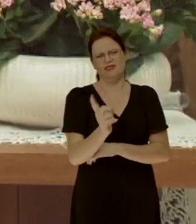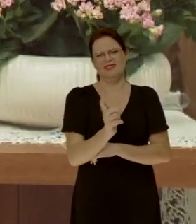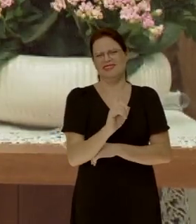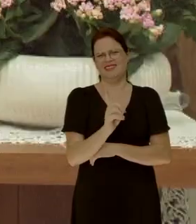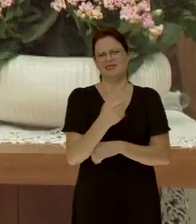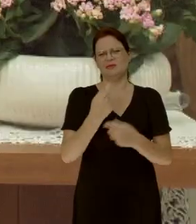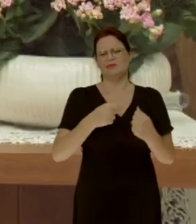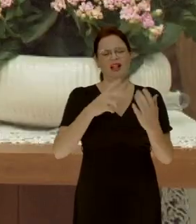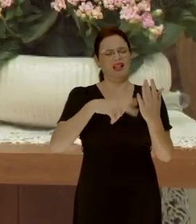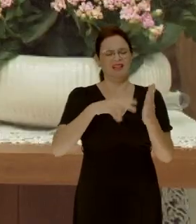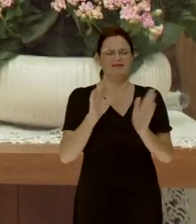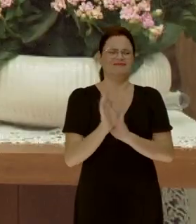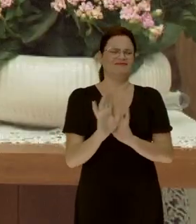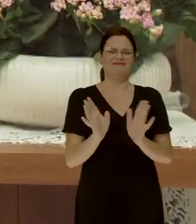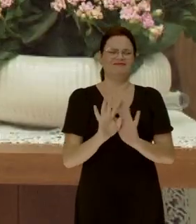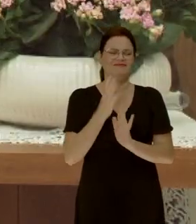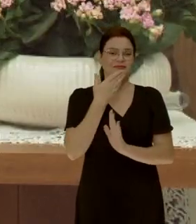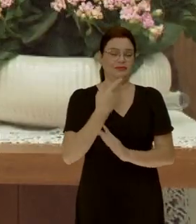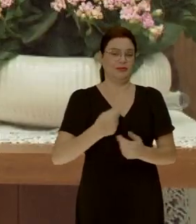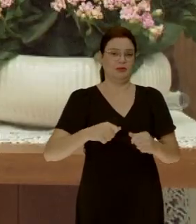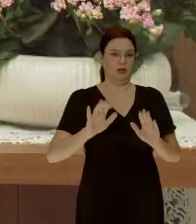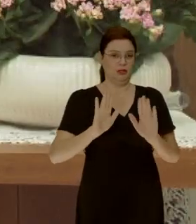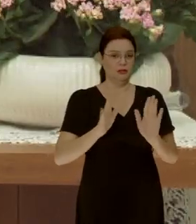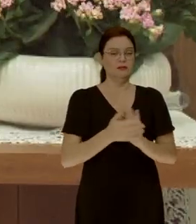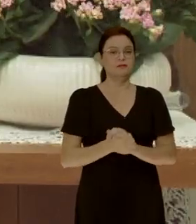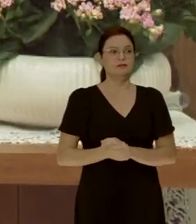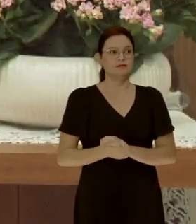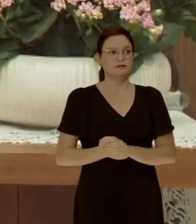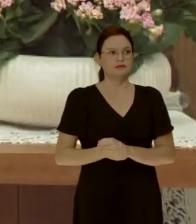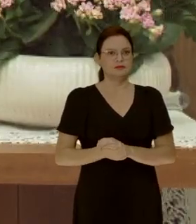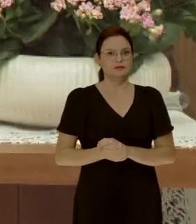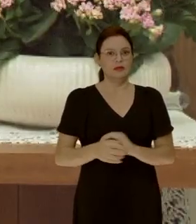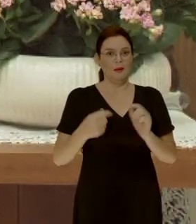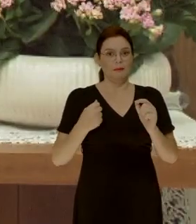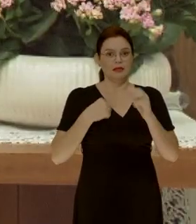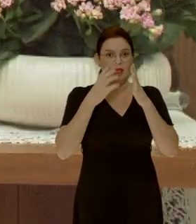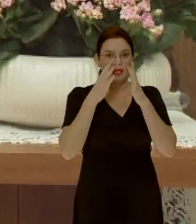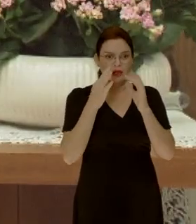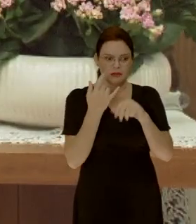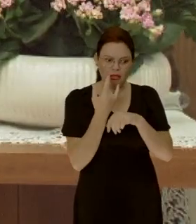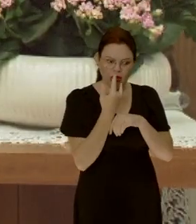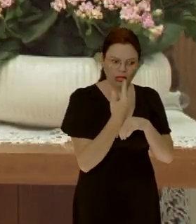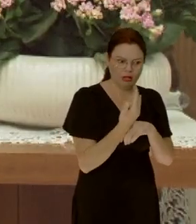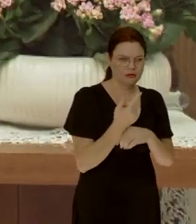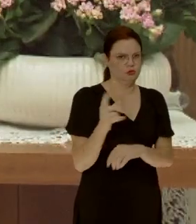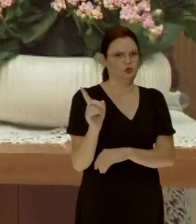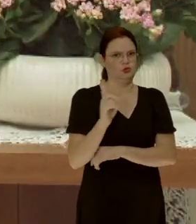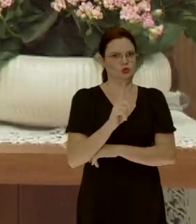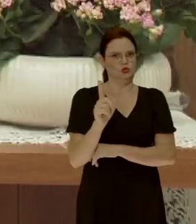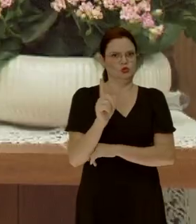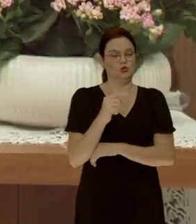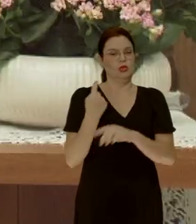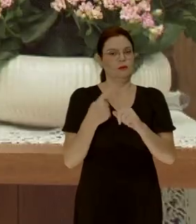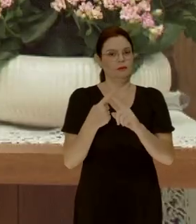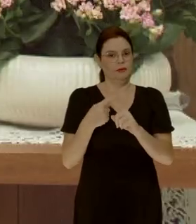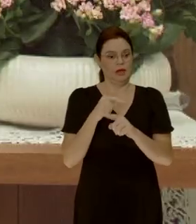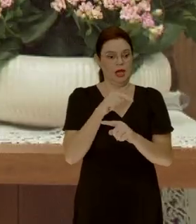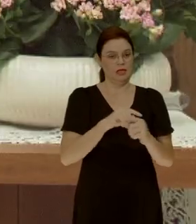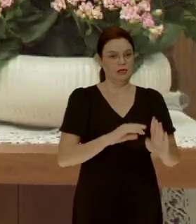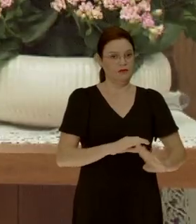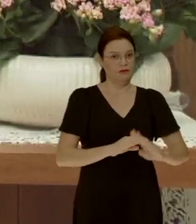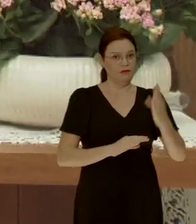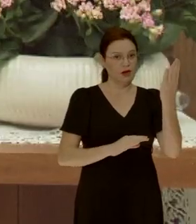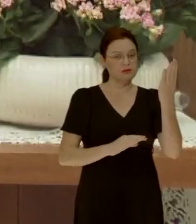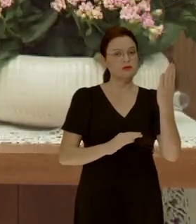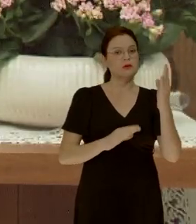precisa ler. Agora, uma coisa, não dê ouvido, porque esse é o momento do falso